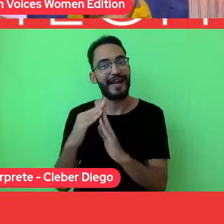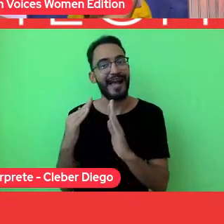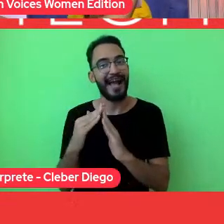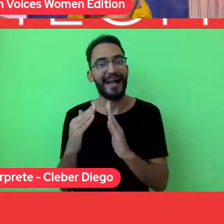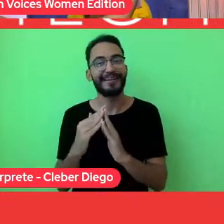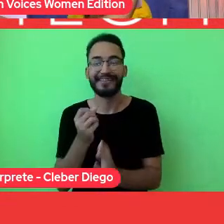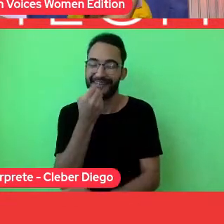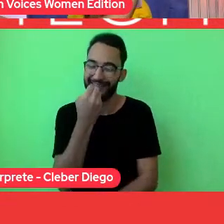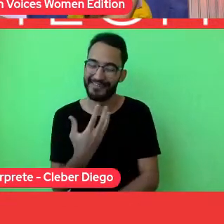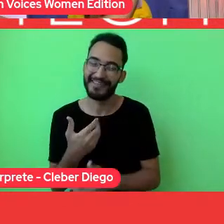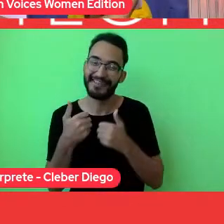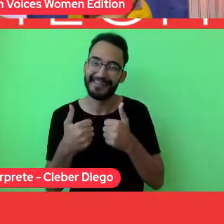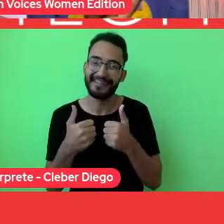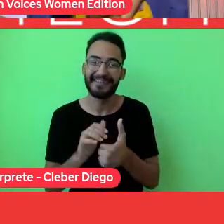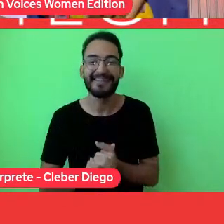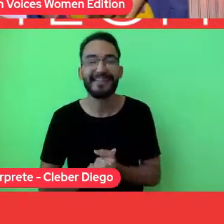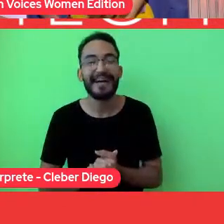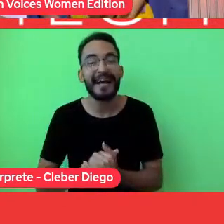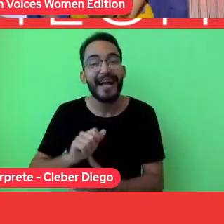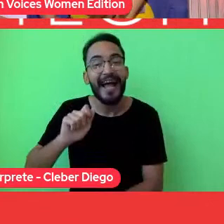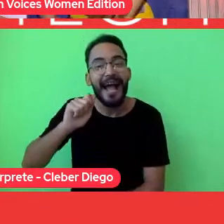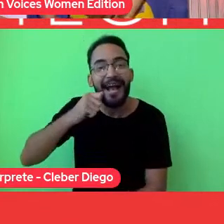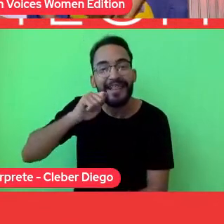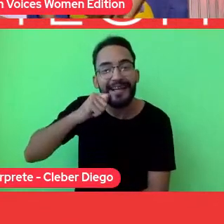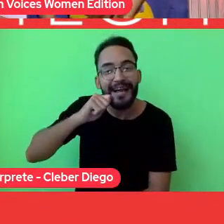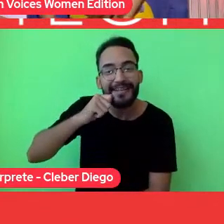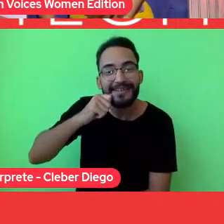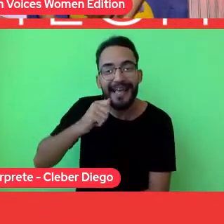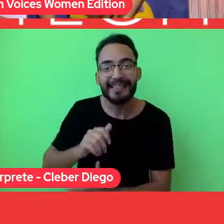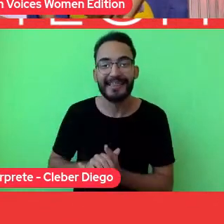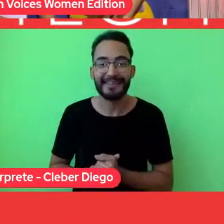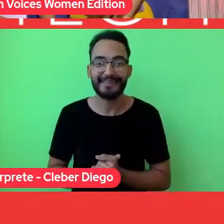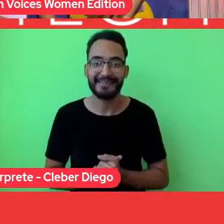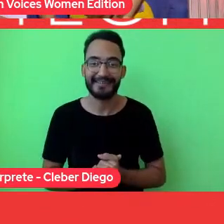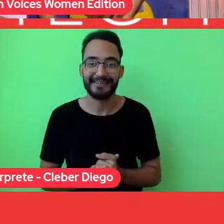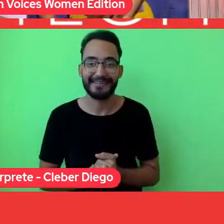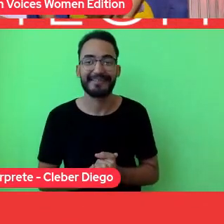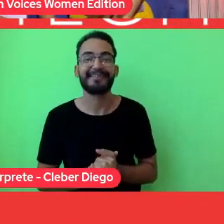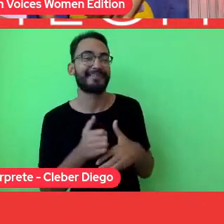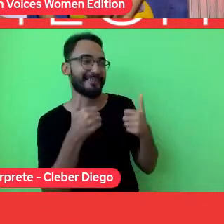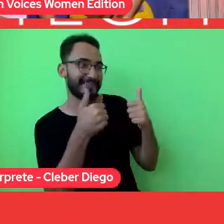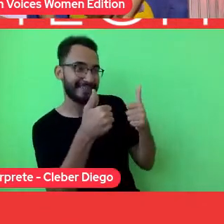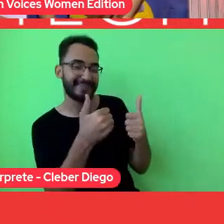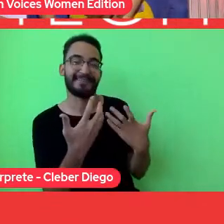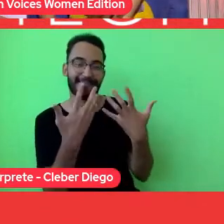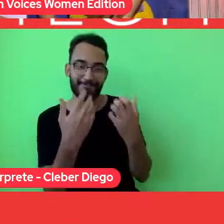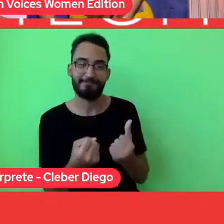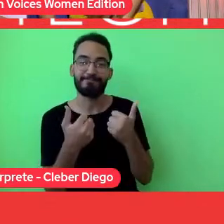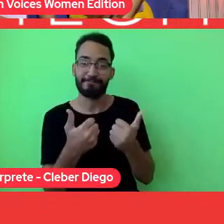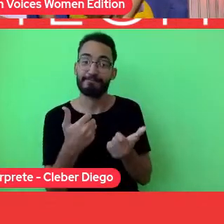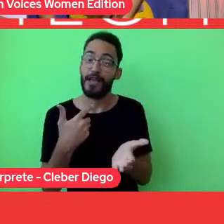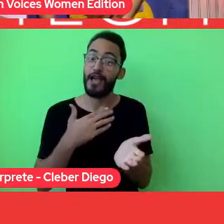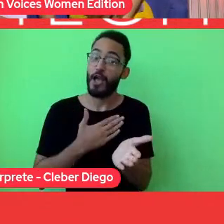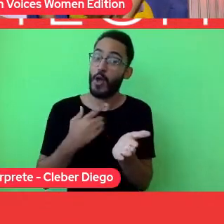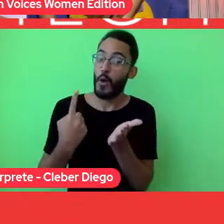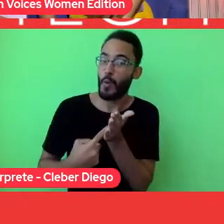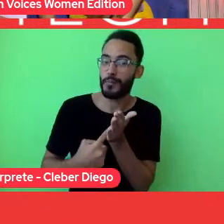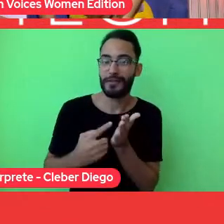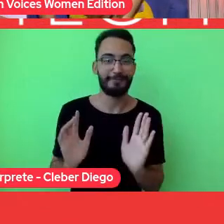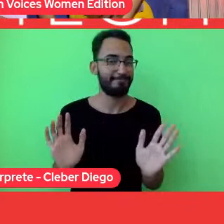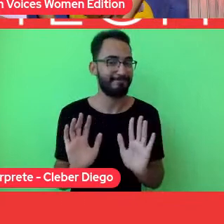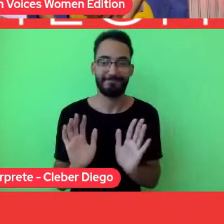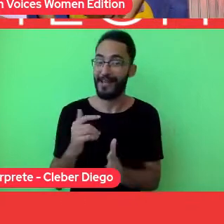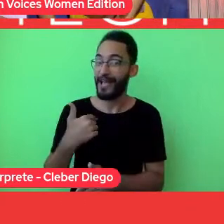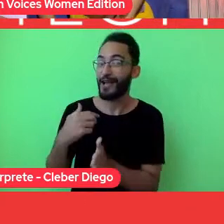Muito bom. Ana Cacheta? Opa, vamos lá. Embora a gente não tenha combinado, eu não sou da turma que acorda